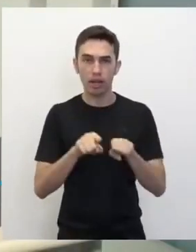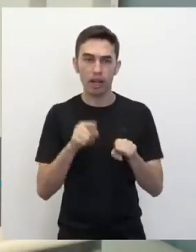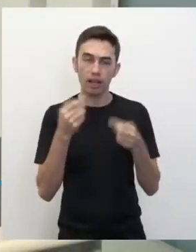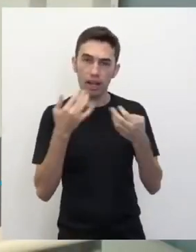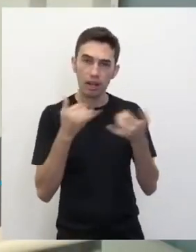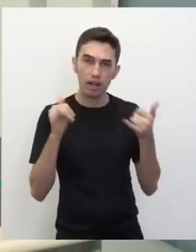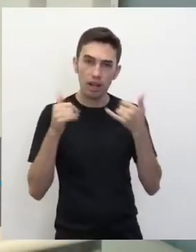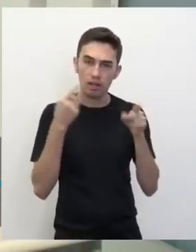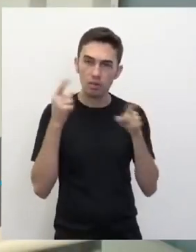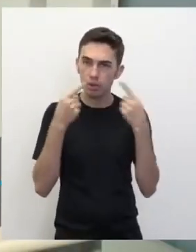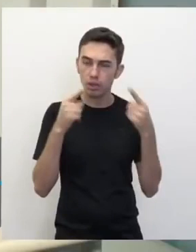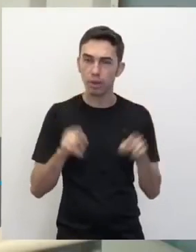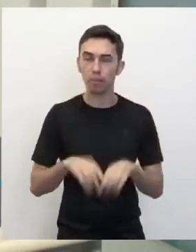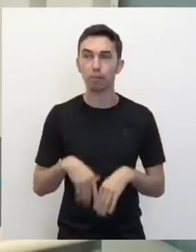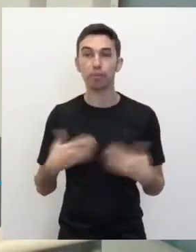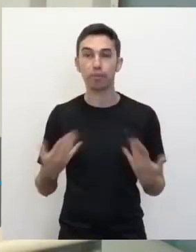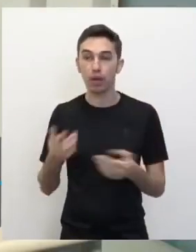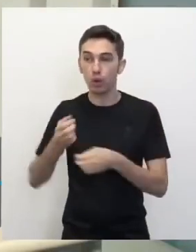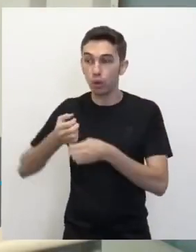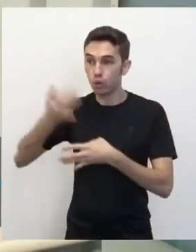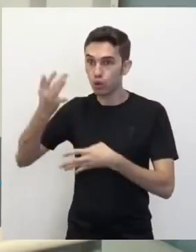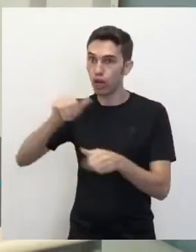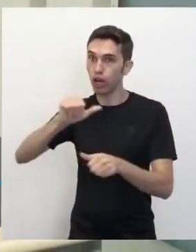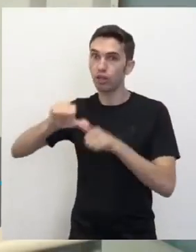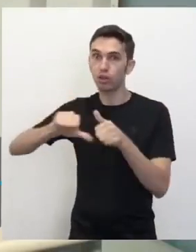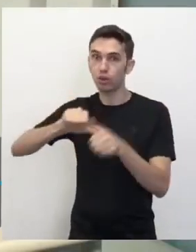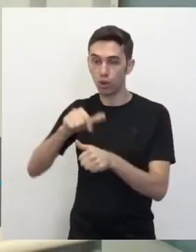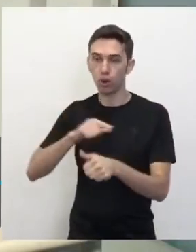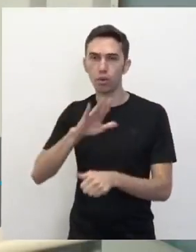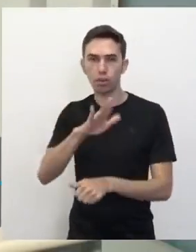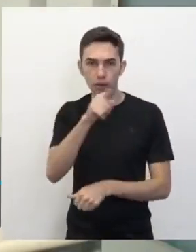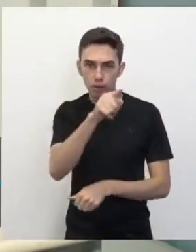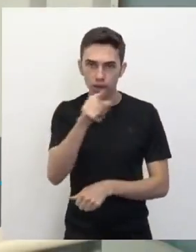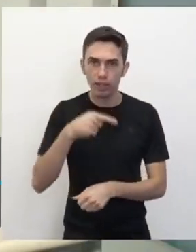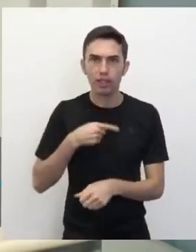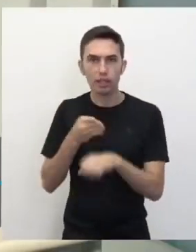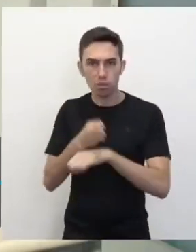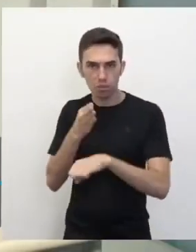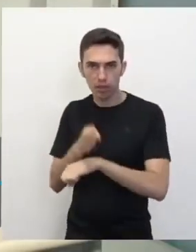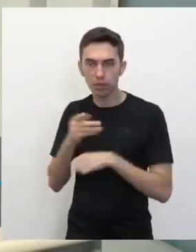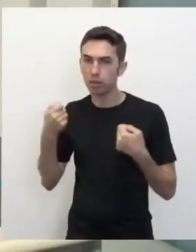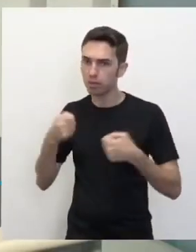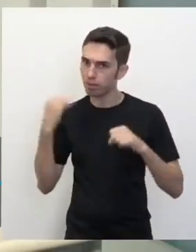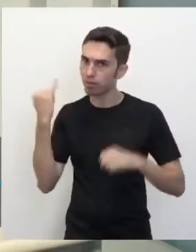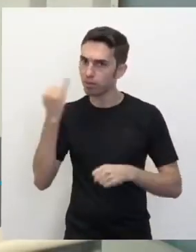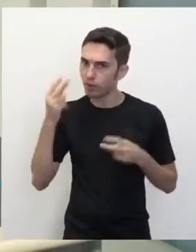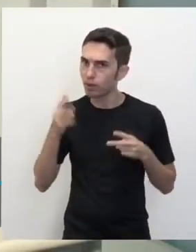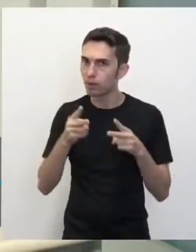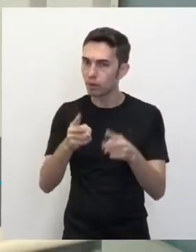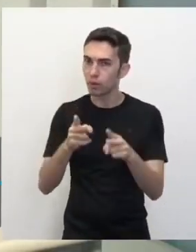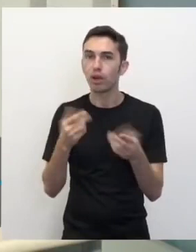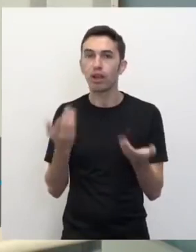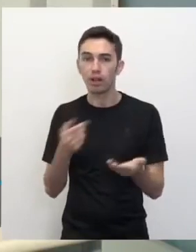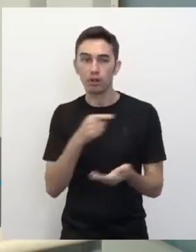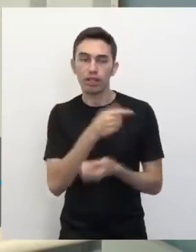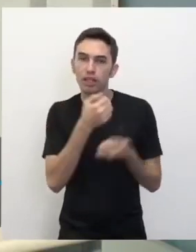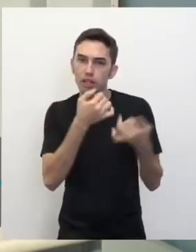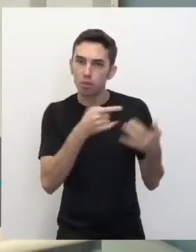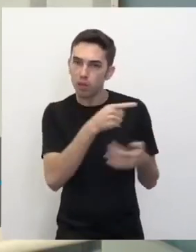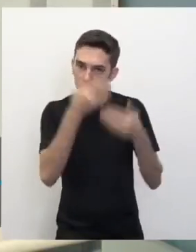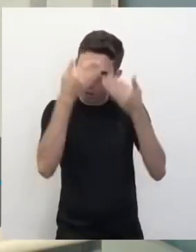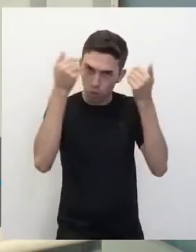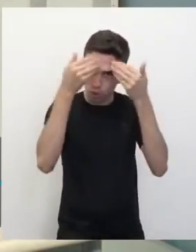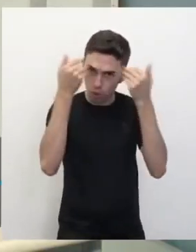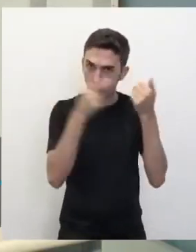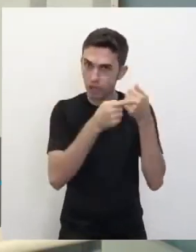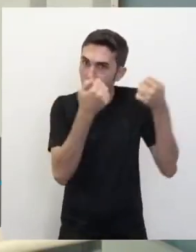mas a minha aula continua com muita interação no chat. Preciso de vocês aí contando aqui para o professor Jonas o que vocês gostam. E eu já vou abrir